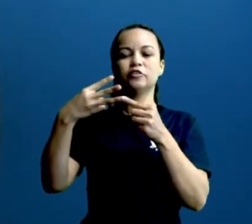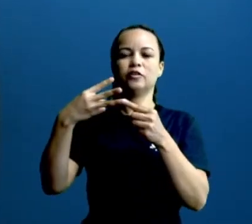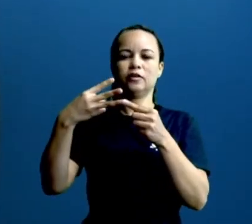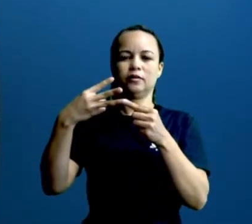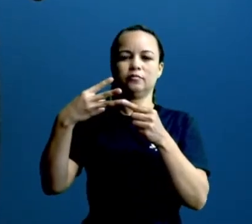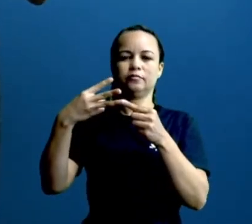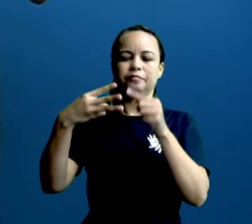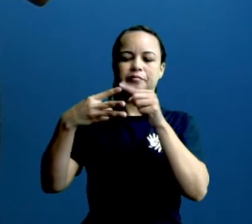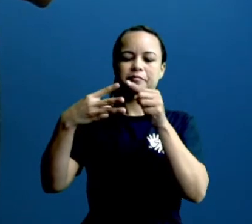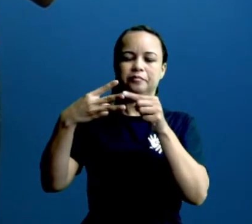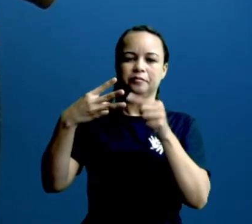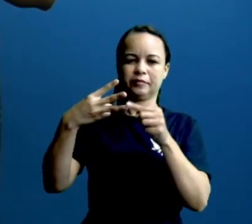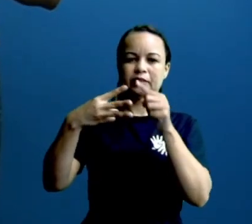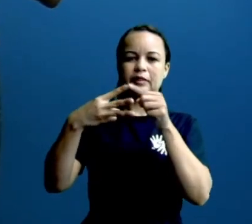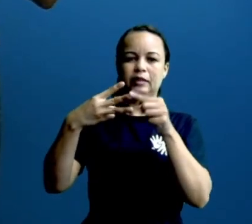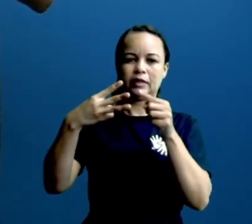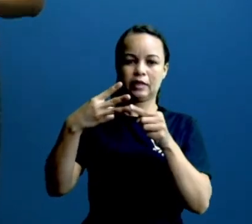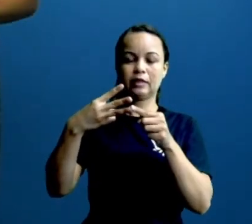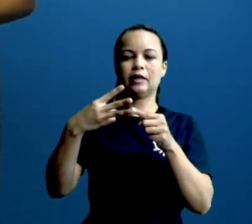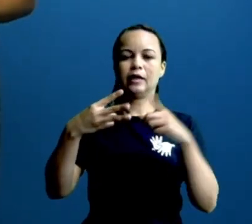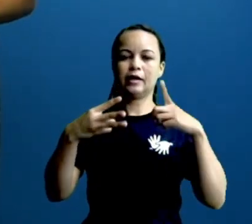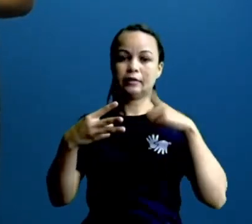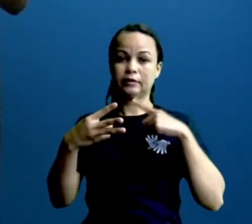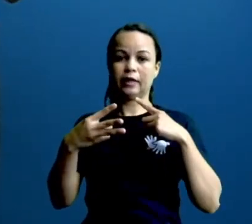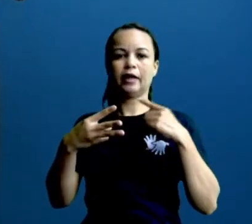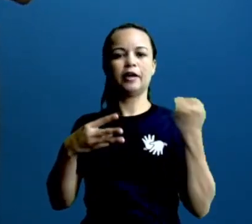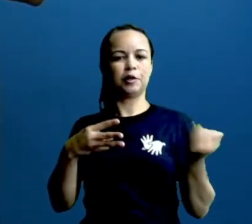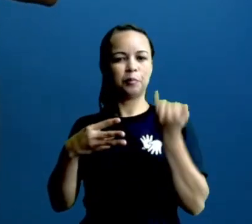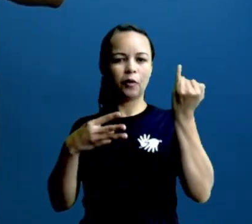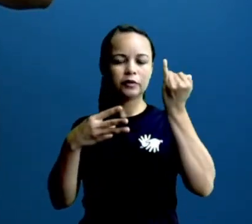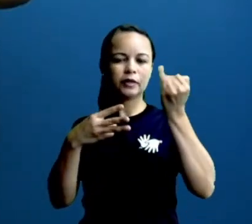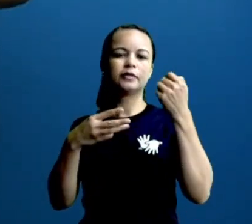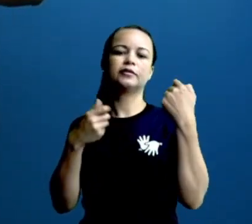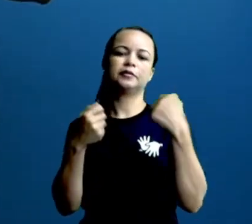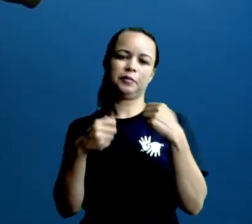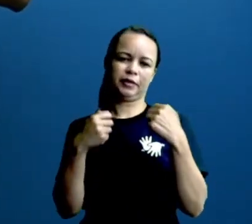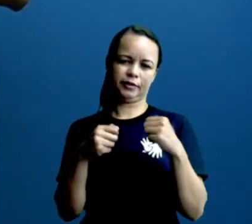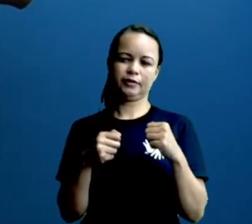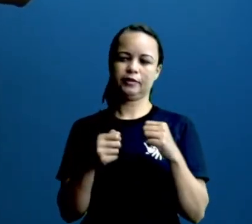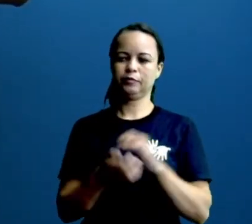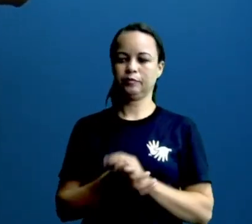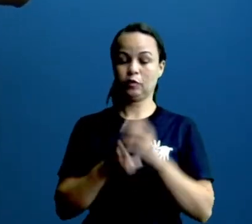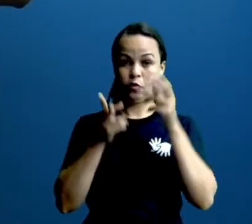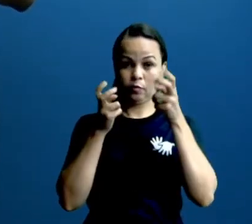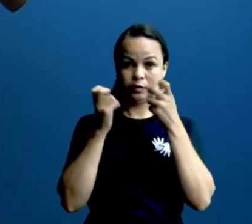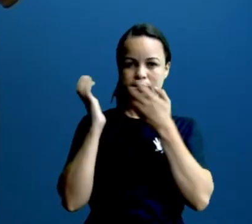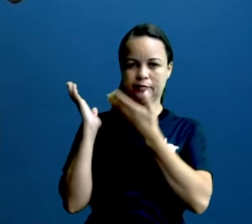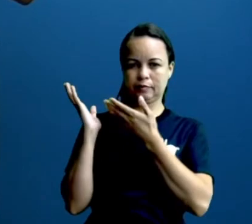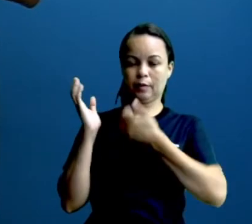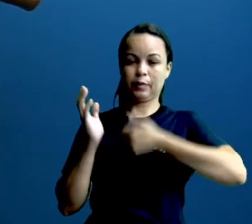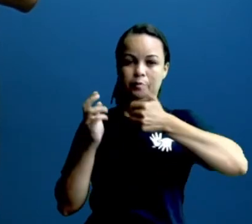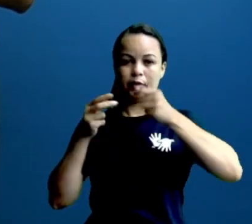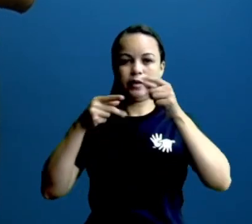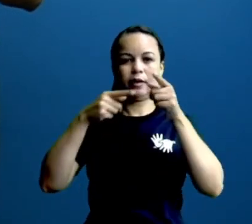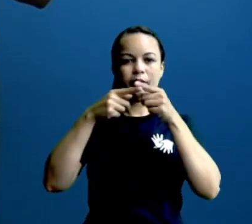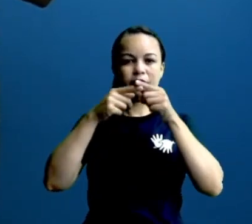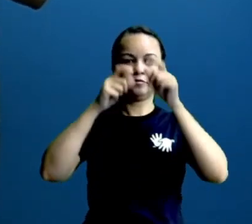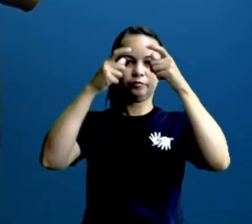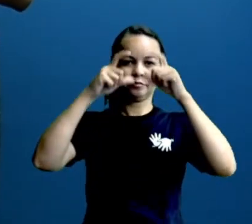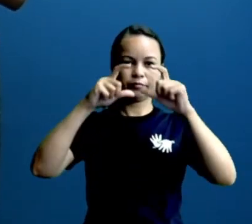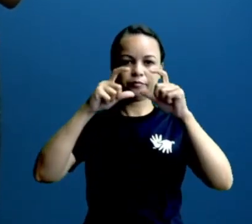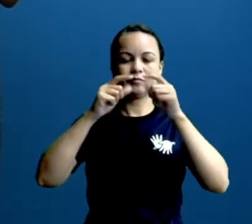linhas estão as 3 partes necessárias que a gente precisa. Vê só! Olha a primeira linha, a primeira frase como